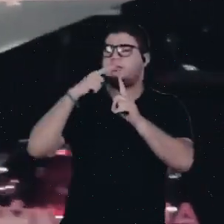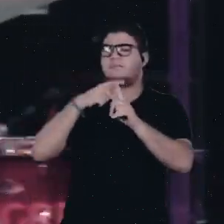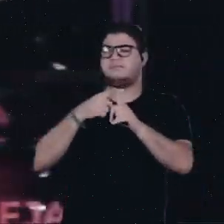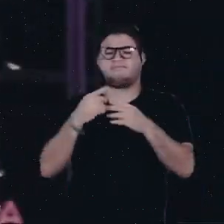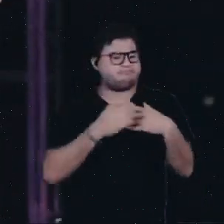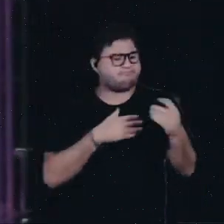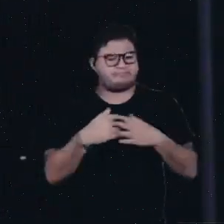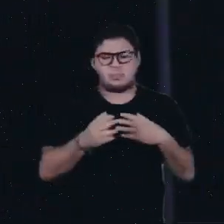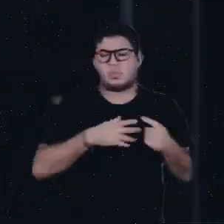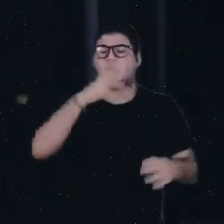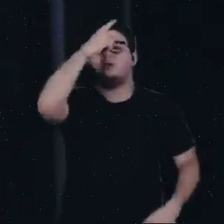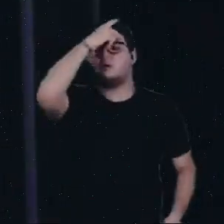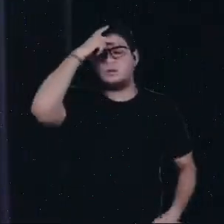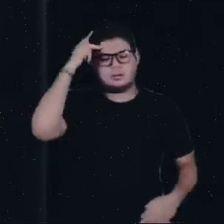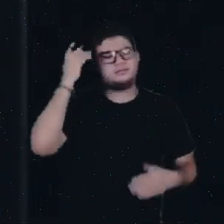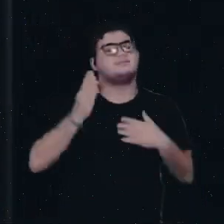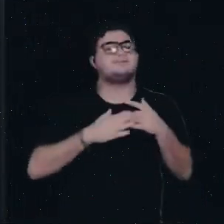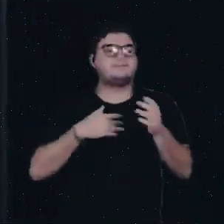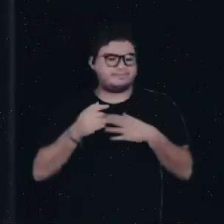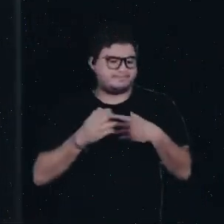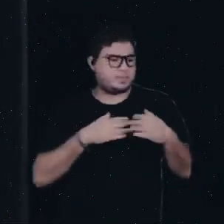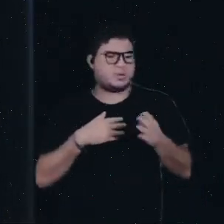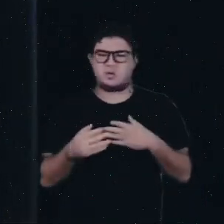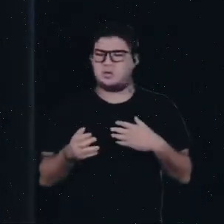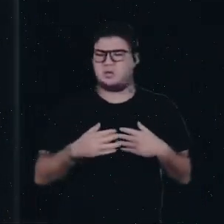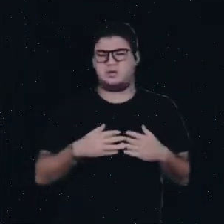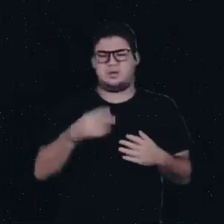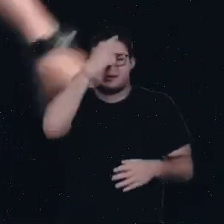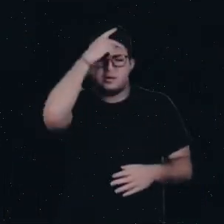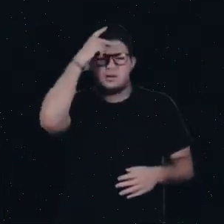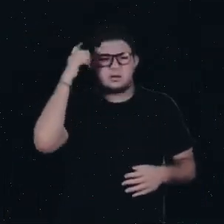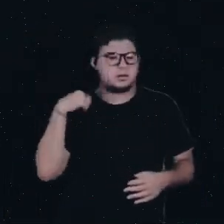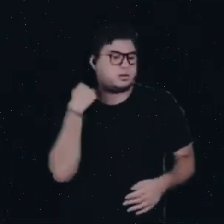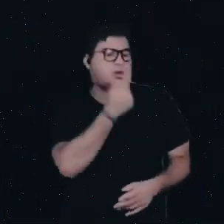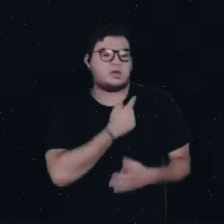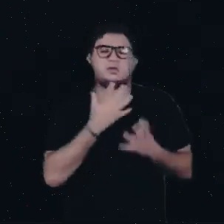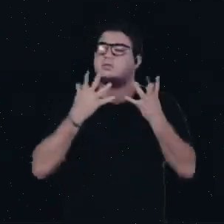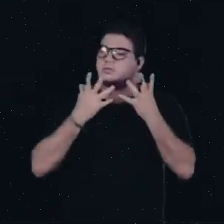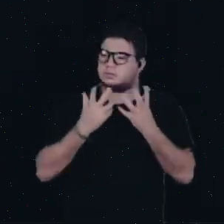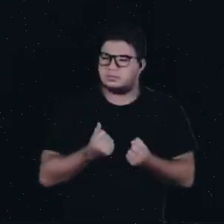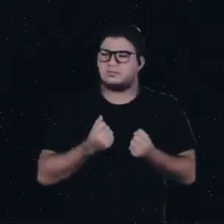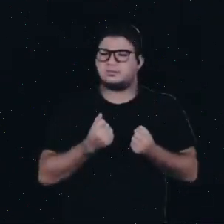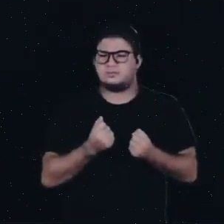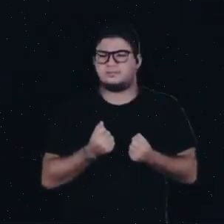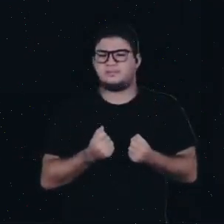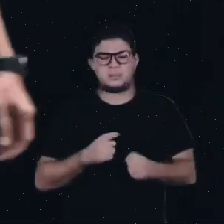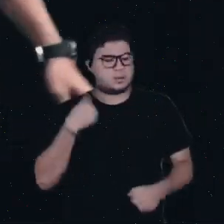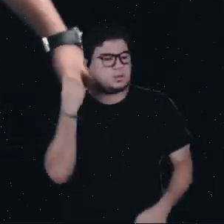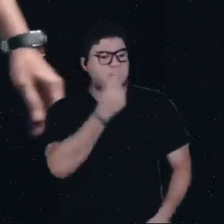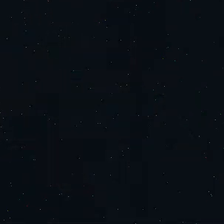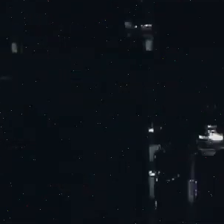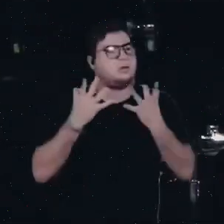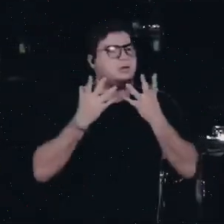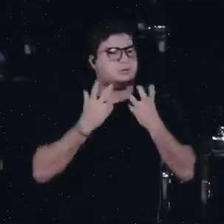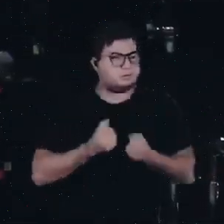Qualquer pessoa, pastor, qualquer uma, a gente vai aceitar. A gente vai aceitar.